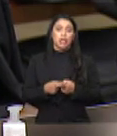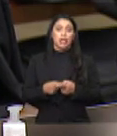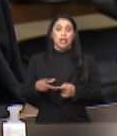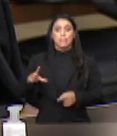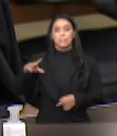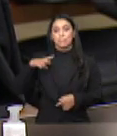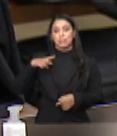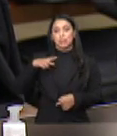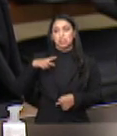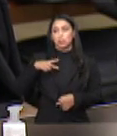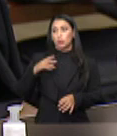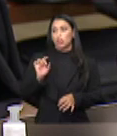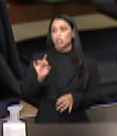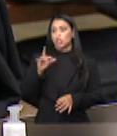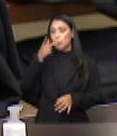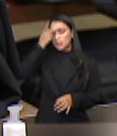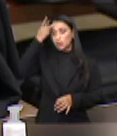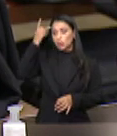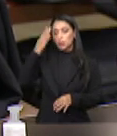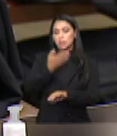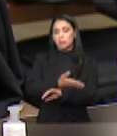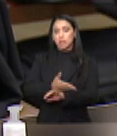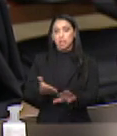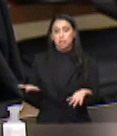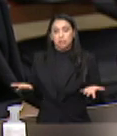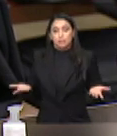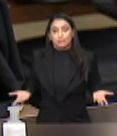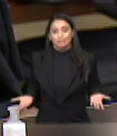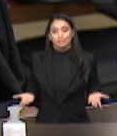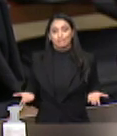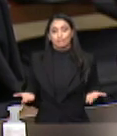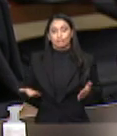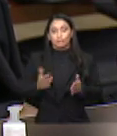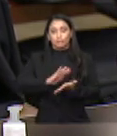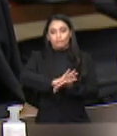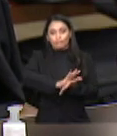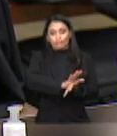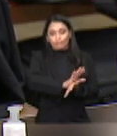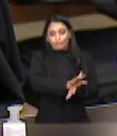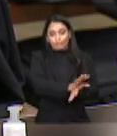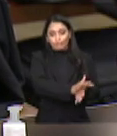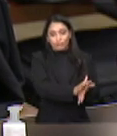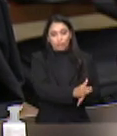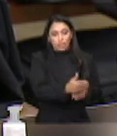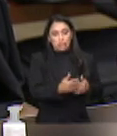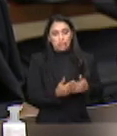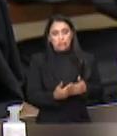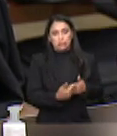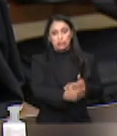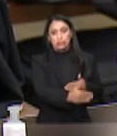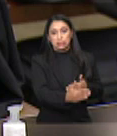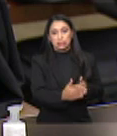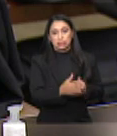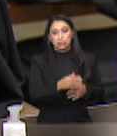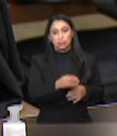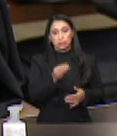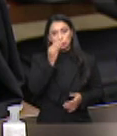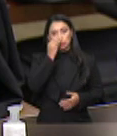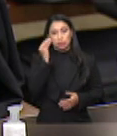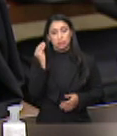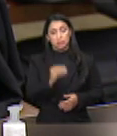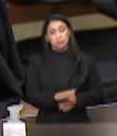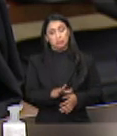privativo das pessoas brancas. Portanto, a marginalização e a subalternidade não foram frutos do